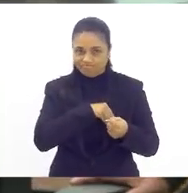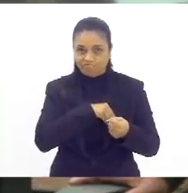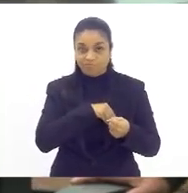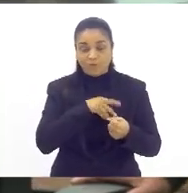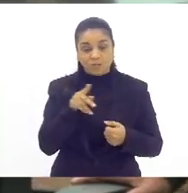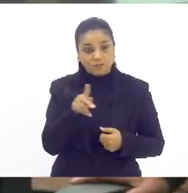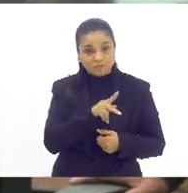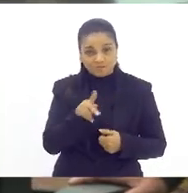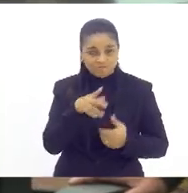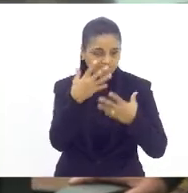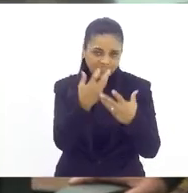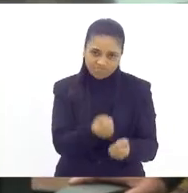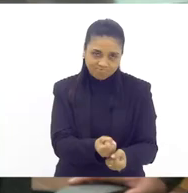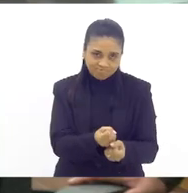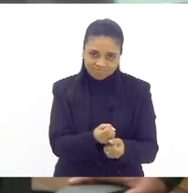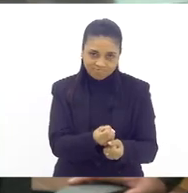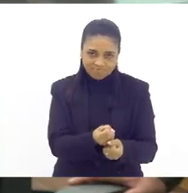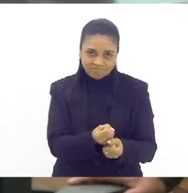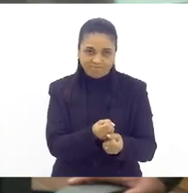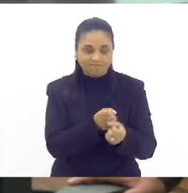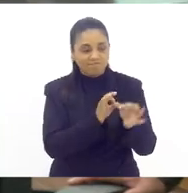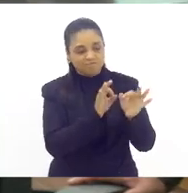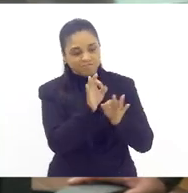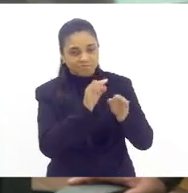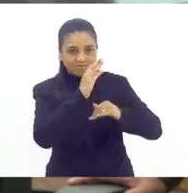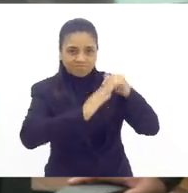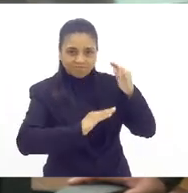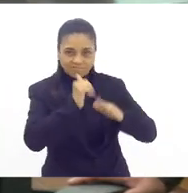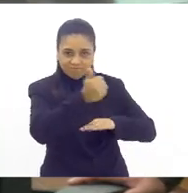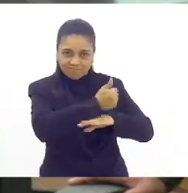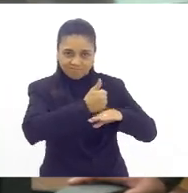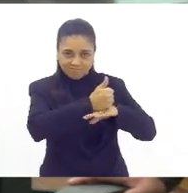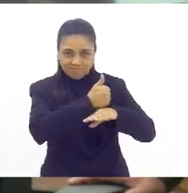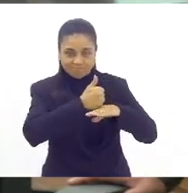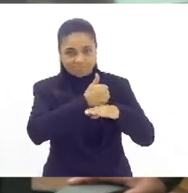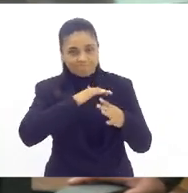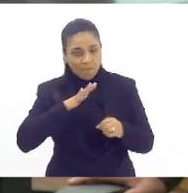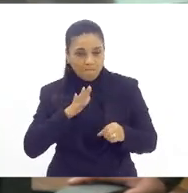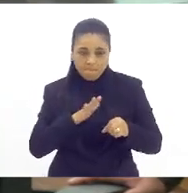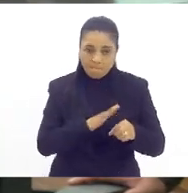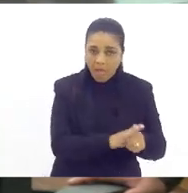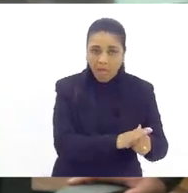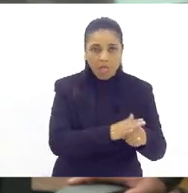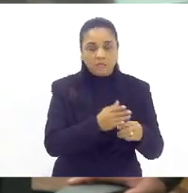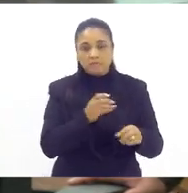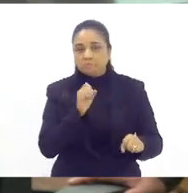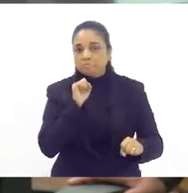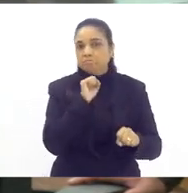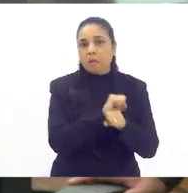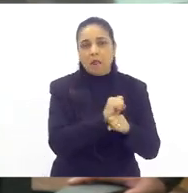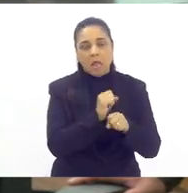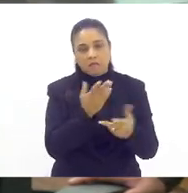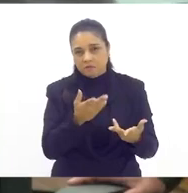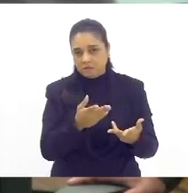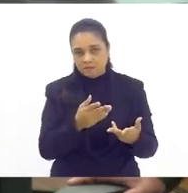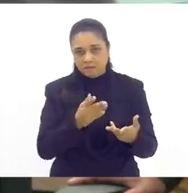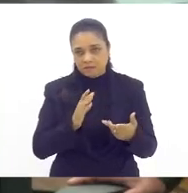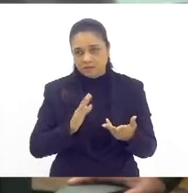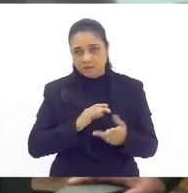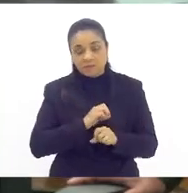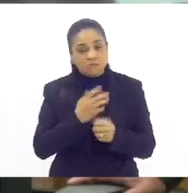docentes não vão aceitar que o nosso plano de cargos e salários tão massacrado seja congelado e achatado isso é